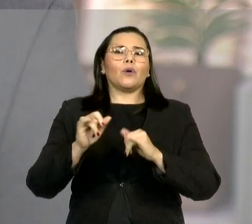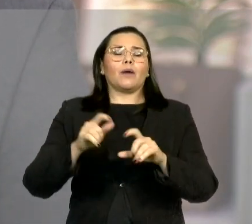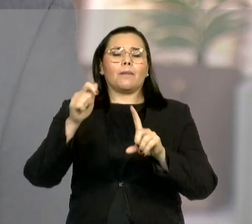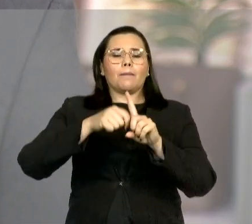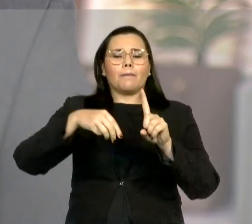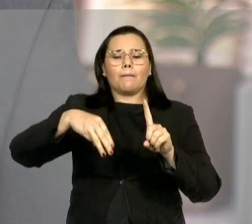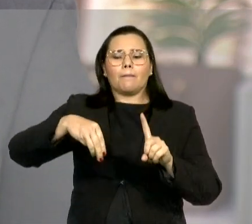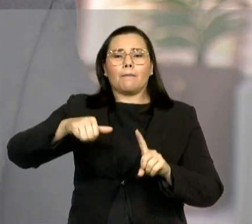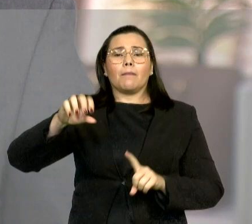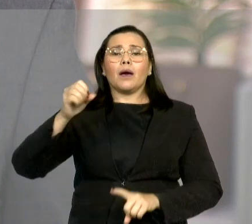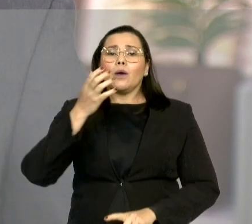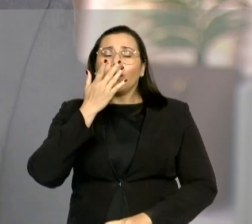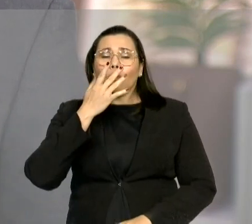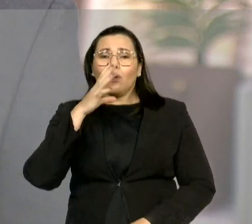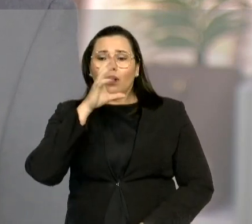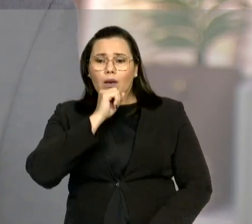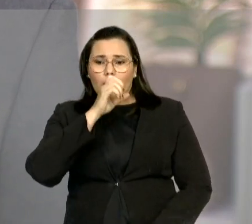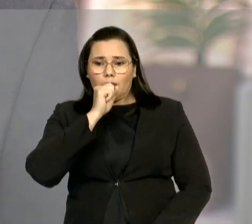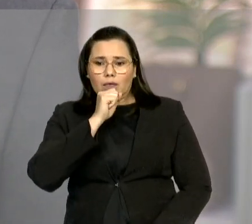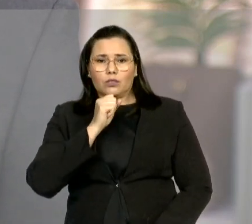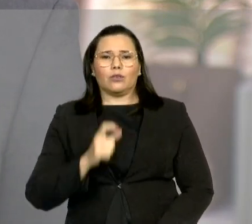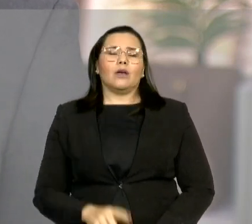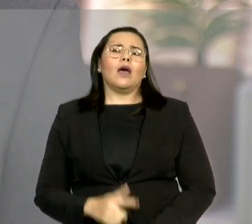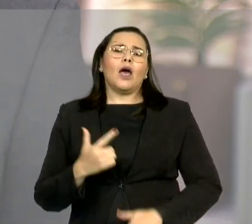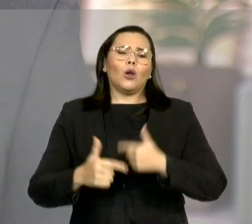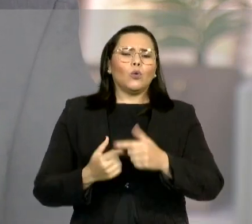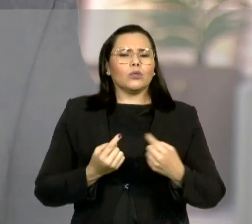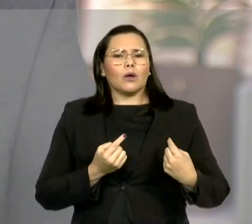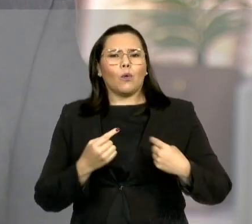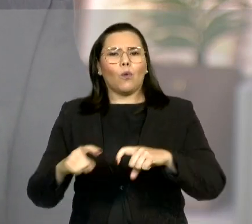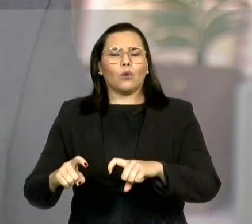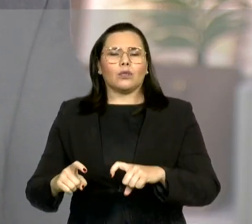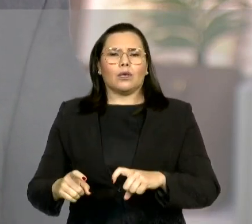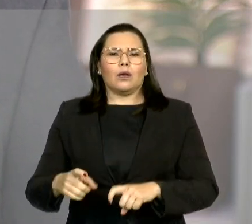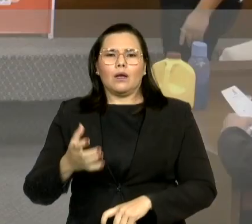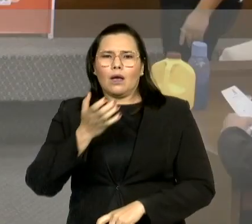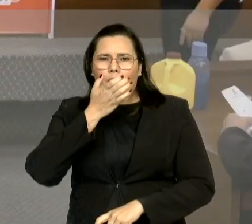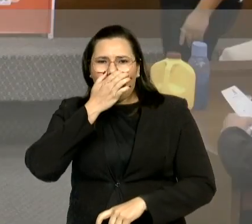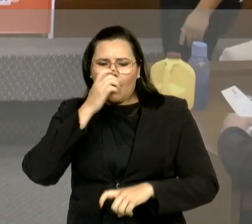e combate a práticas de abuso sexual contra crianças e adolescentes.